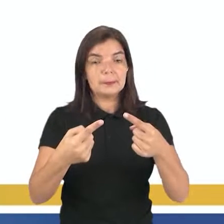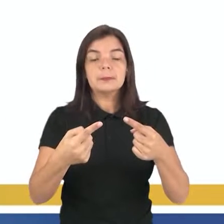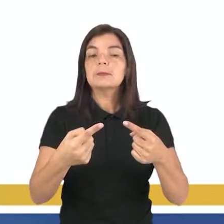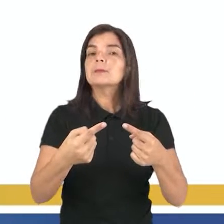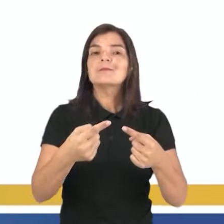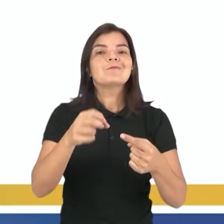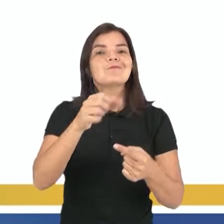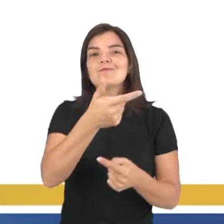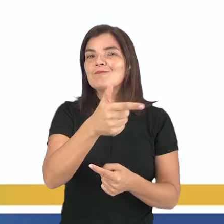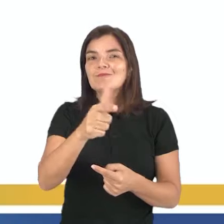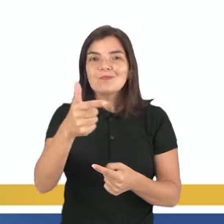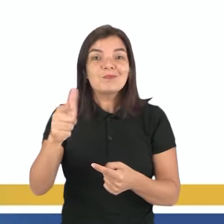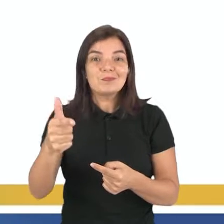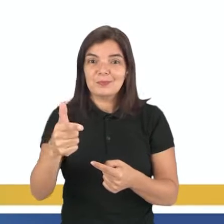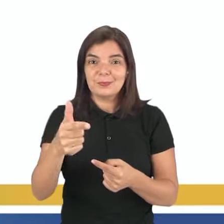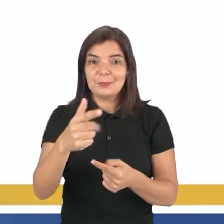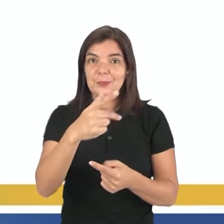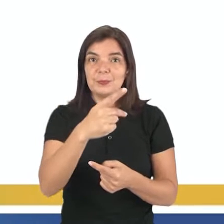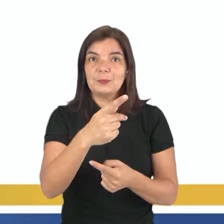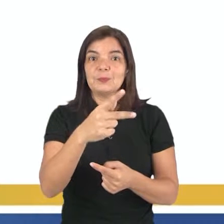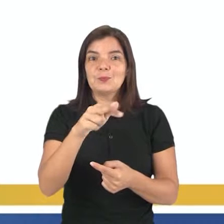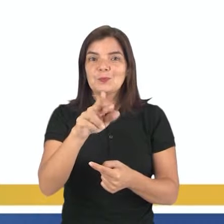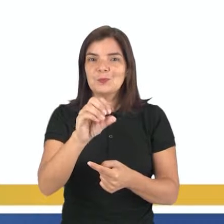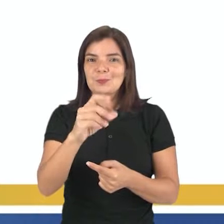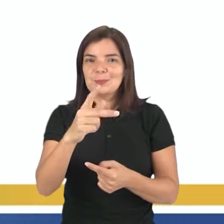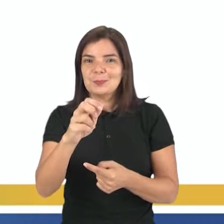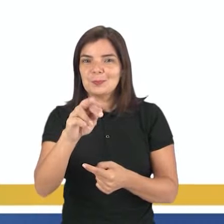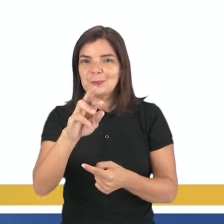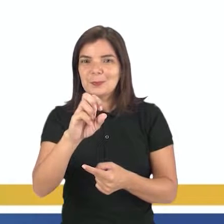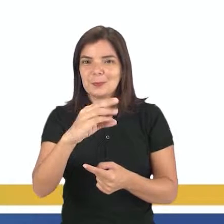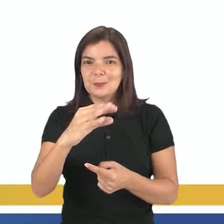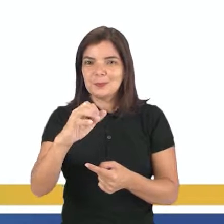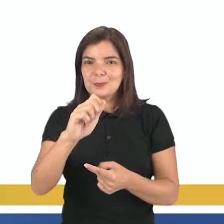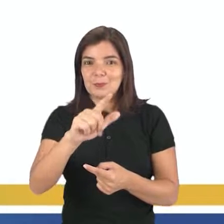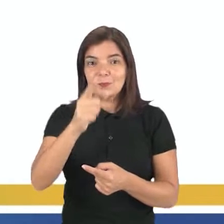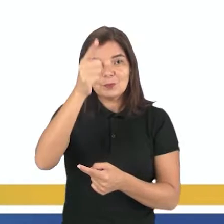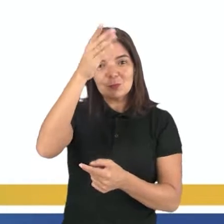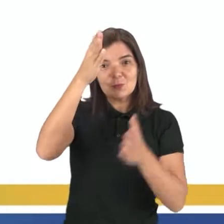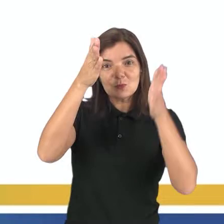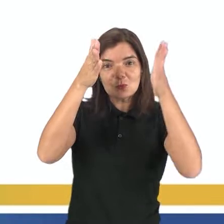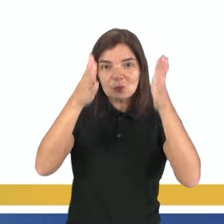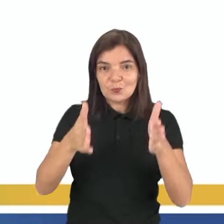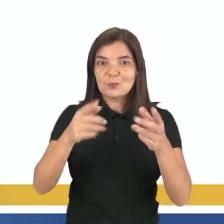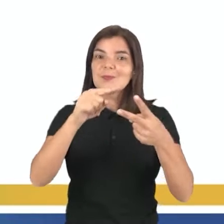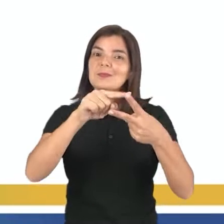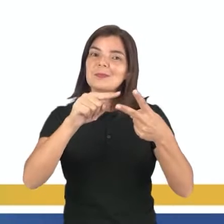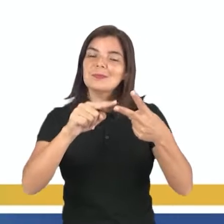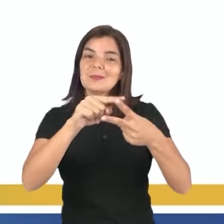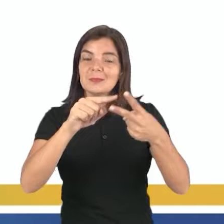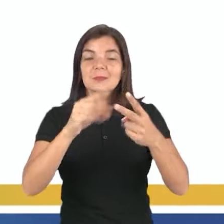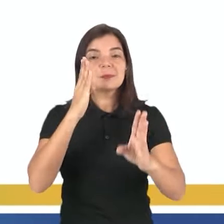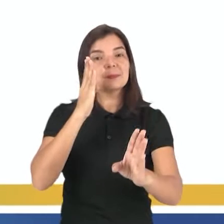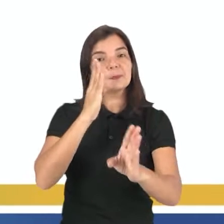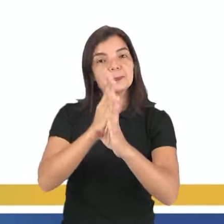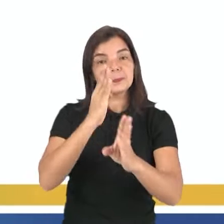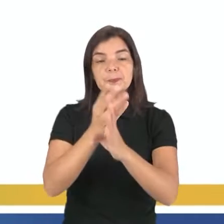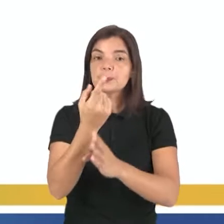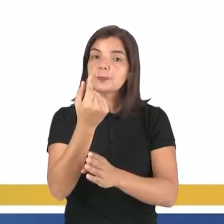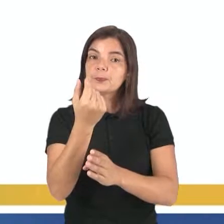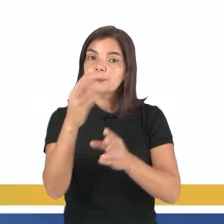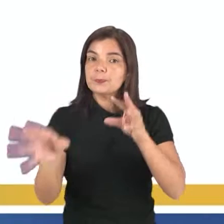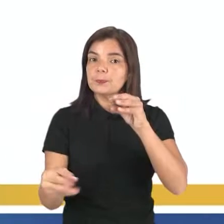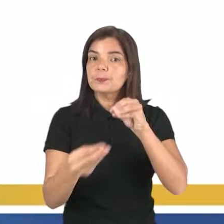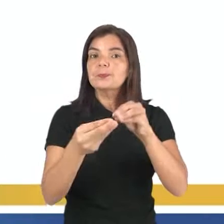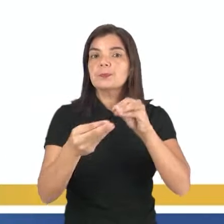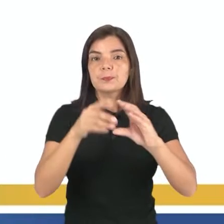caso, não há uma proporcionalidade direta entre essas duas grandezas, justamente por conta da tarifa que é incluída